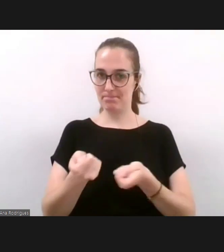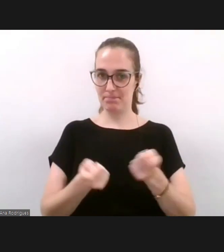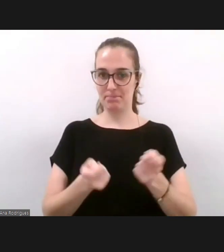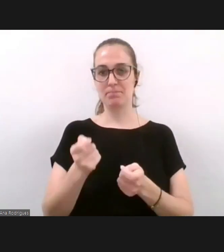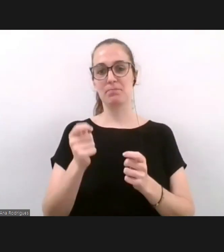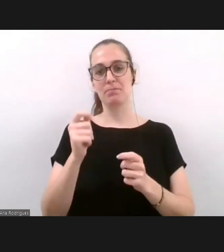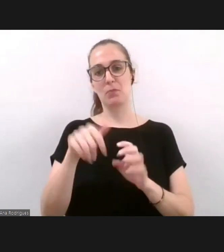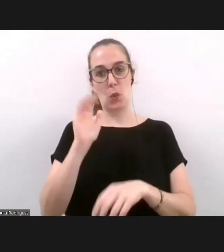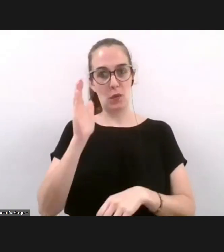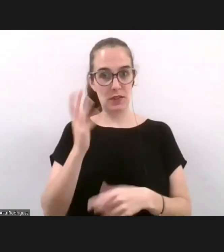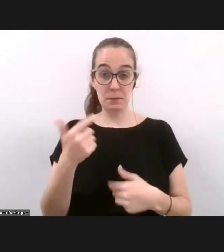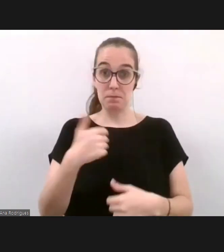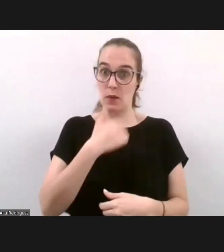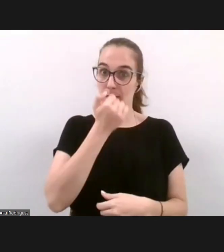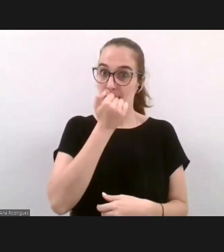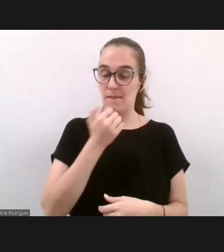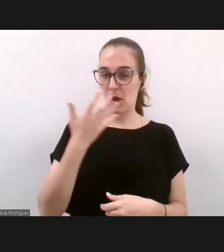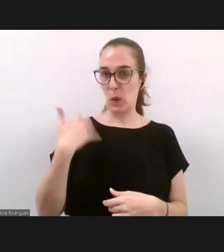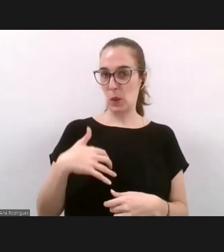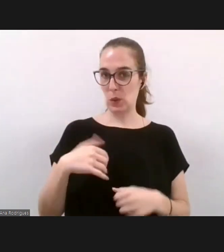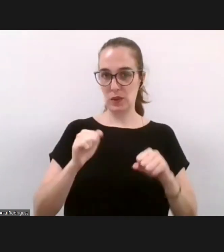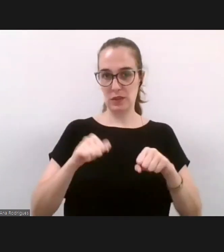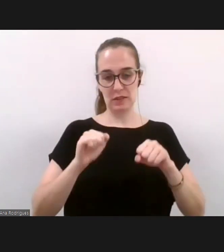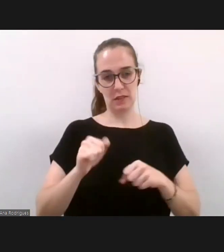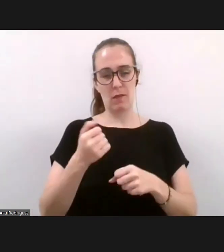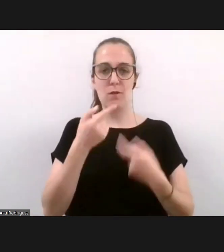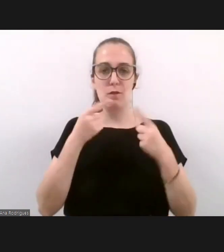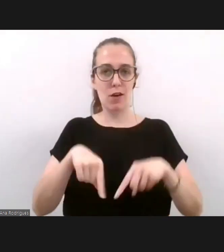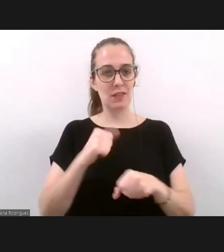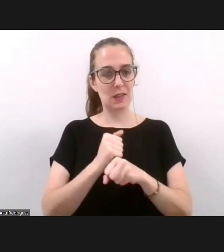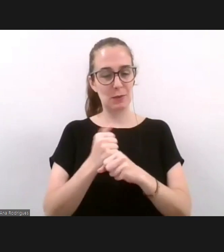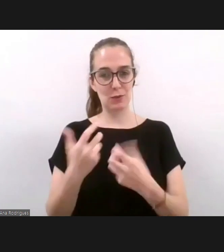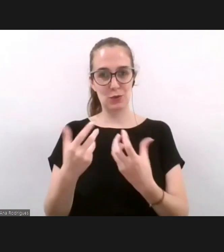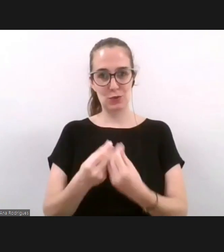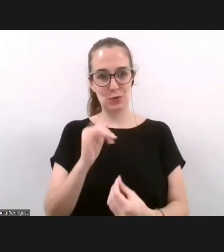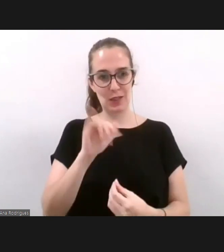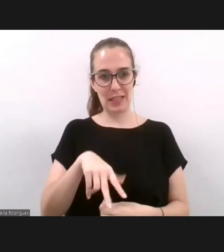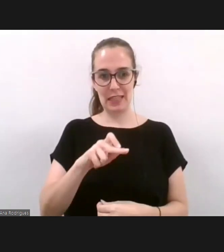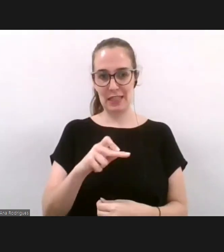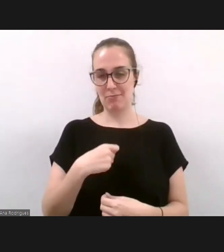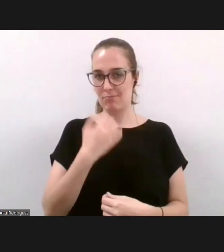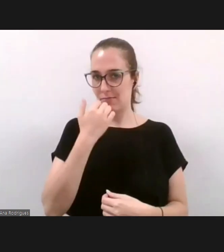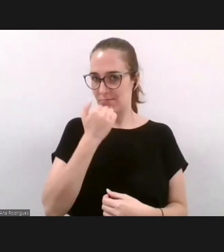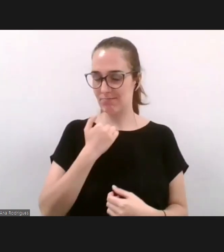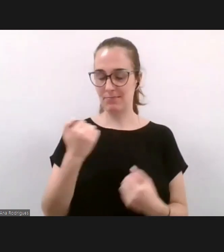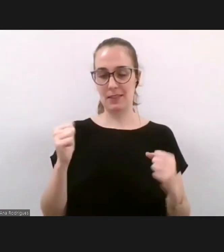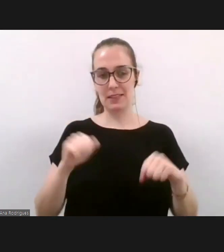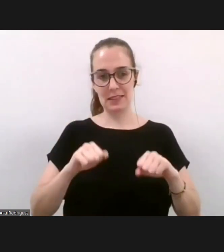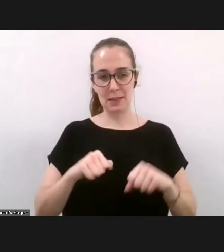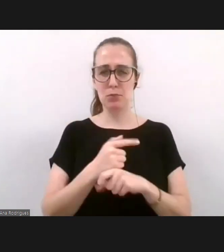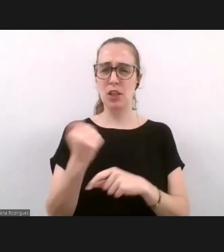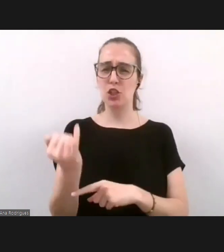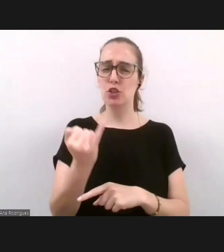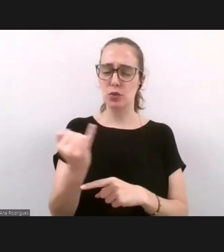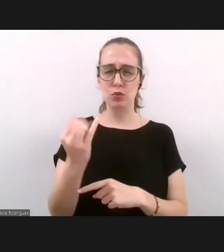webinar. É naturalmente uma grande honra poder voltar a colaborar com este instituto tão prestigiado e que tem dado um contributo